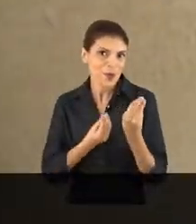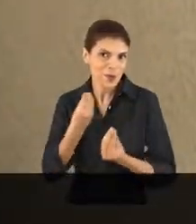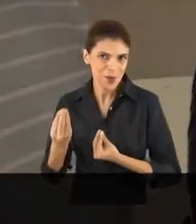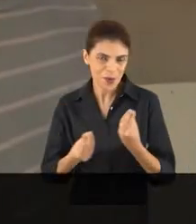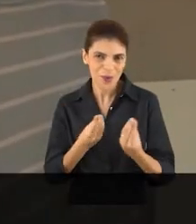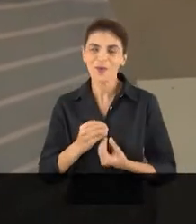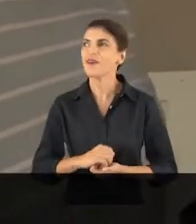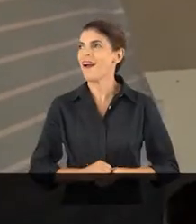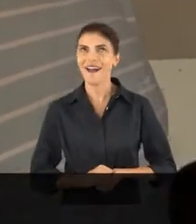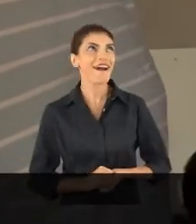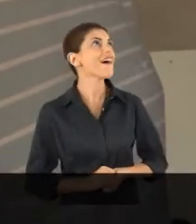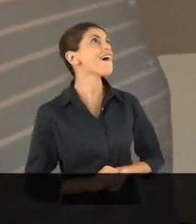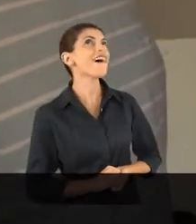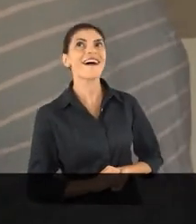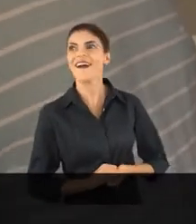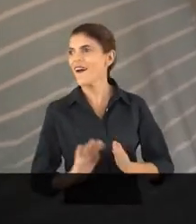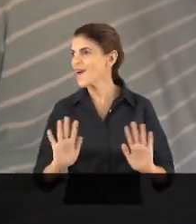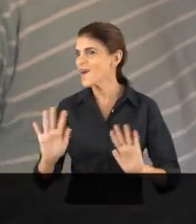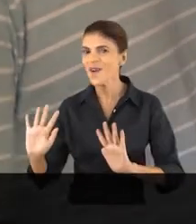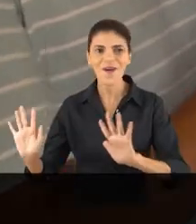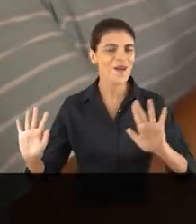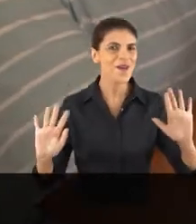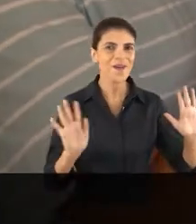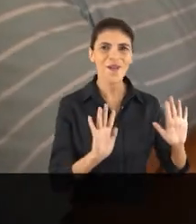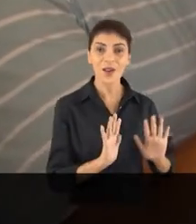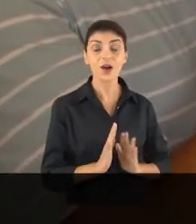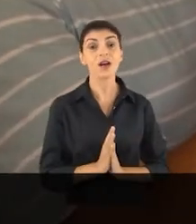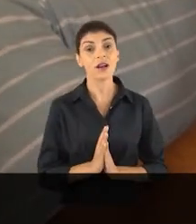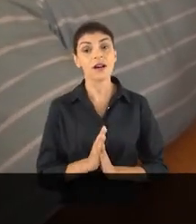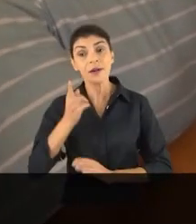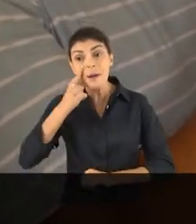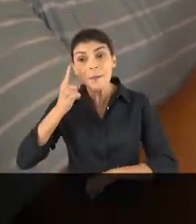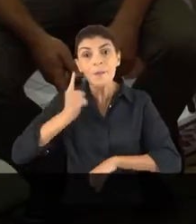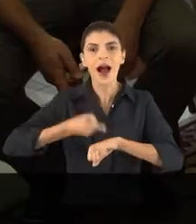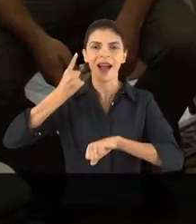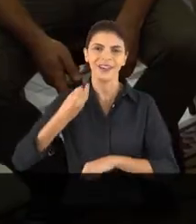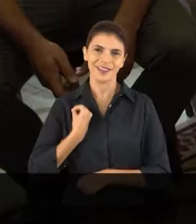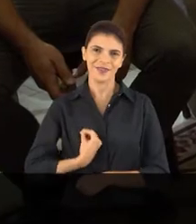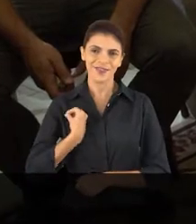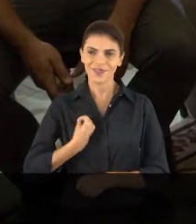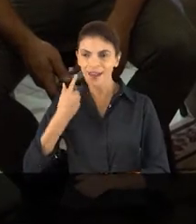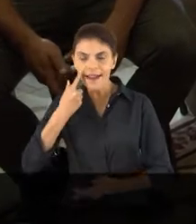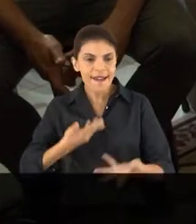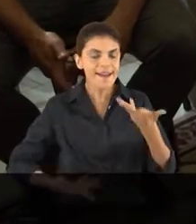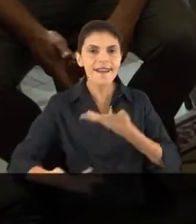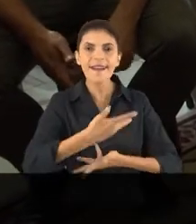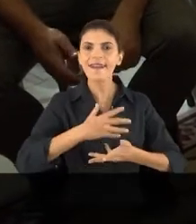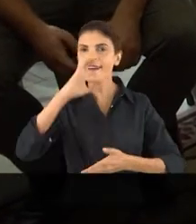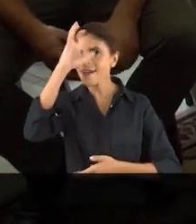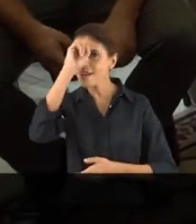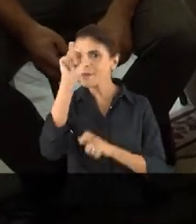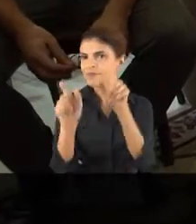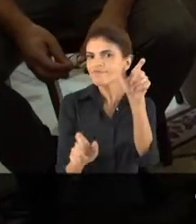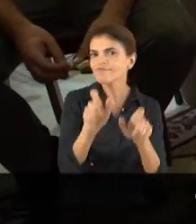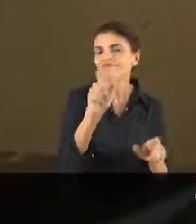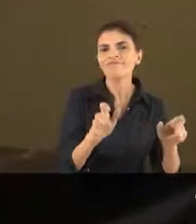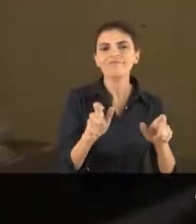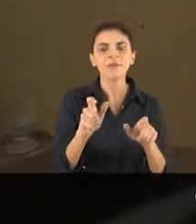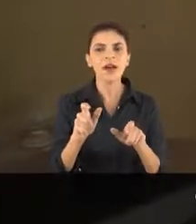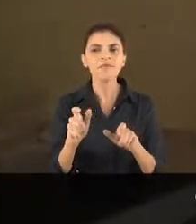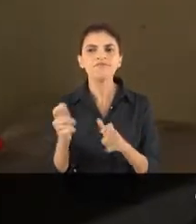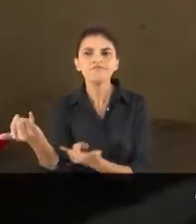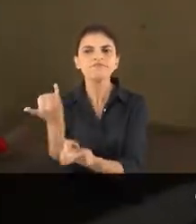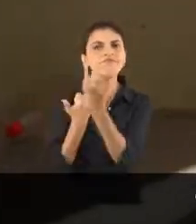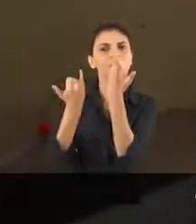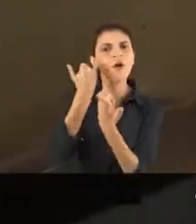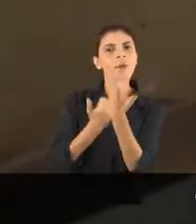apartamento. Legal. Oi! É vivendo o Rio de Janeiro, é vivendo cada ponto do Rio de Janeiro e